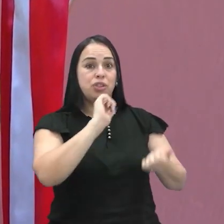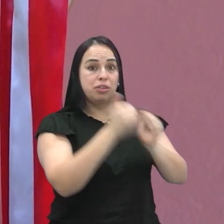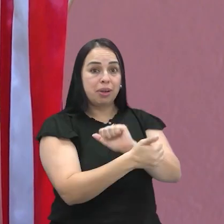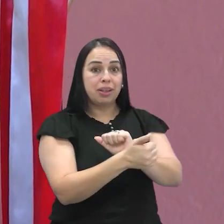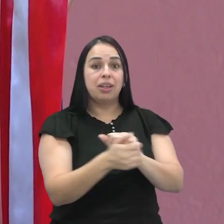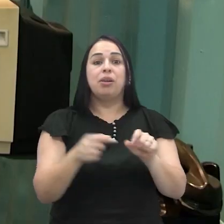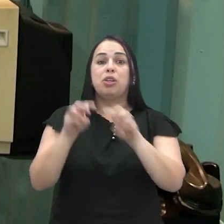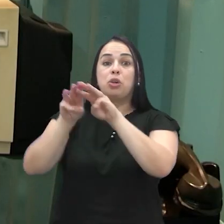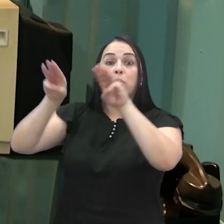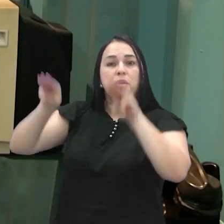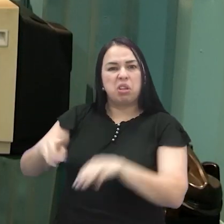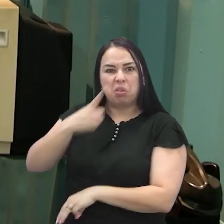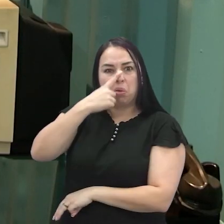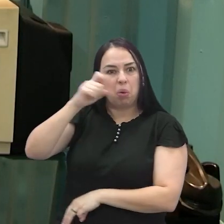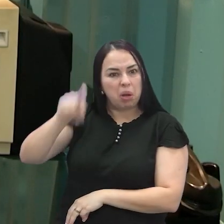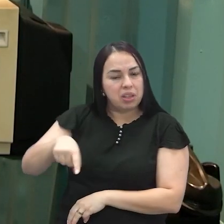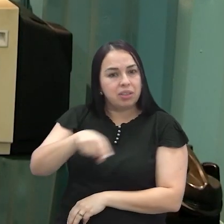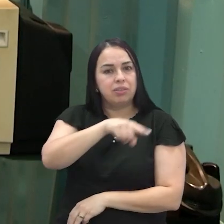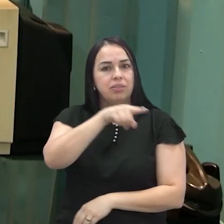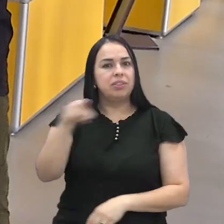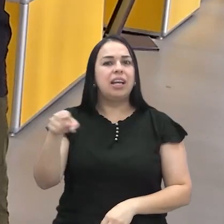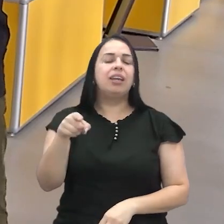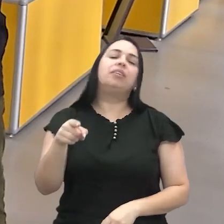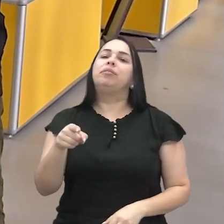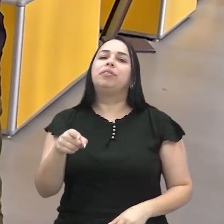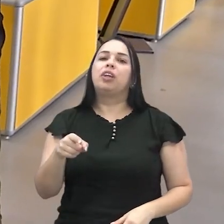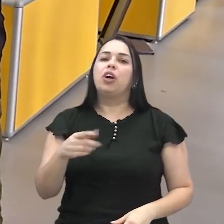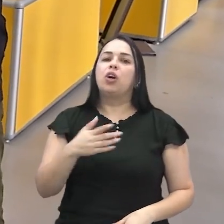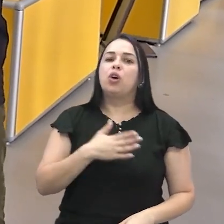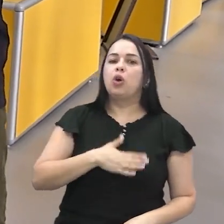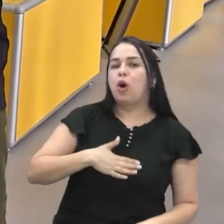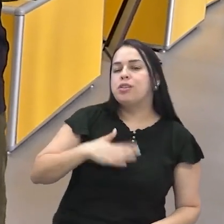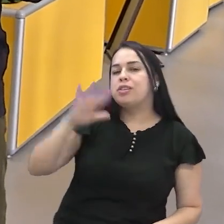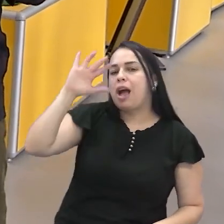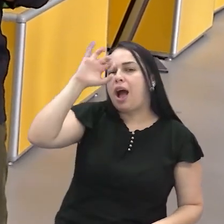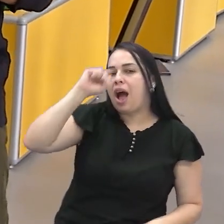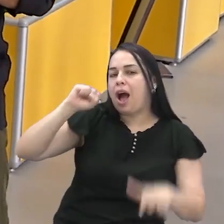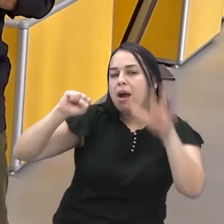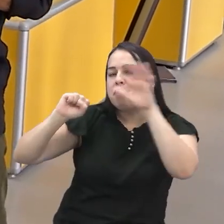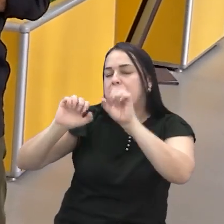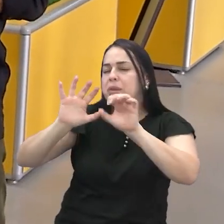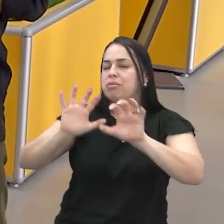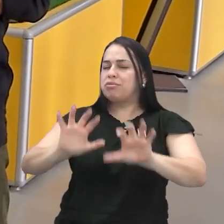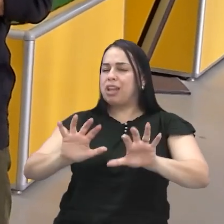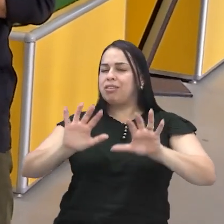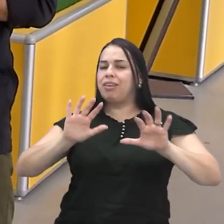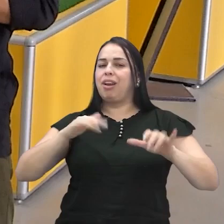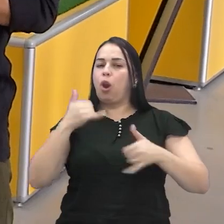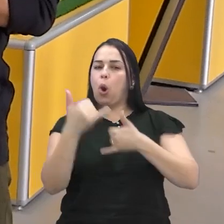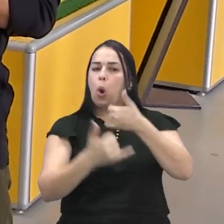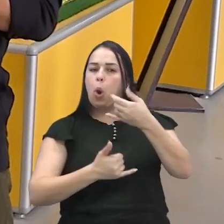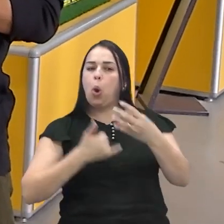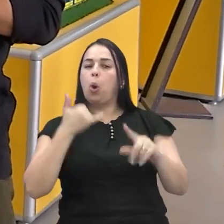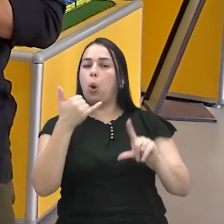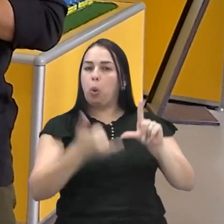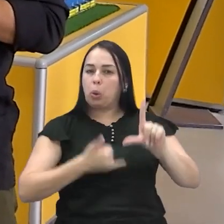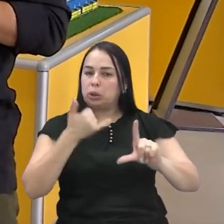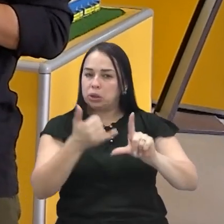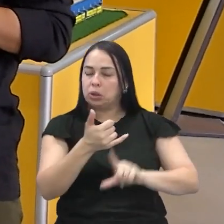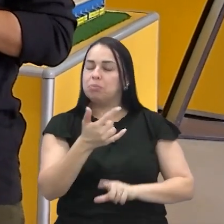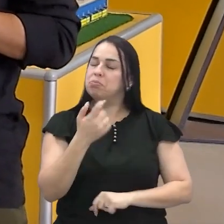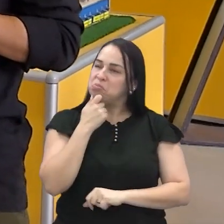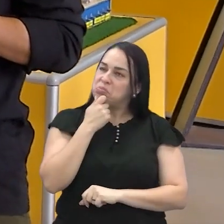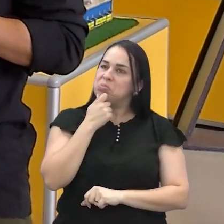Museu de Esportes e até mesmo o Museu do Lixo. E agora me diz uma coisa, o que você acha de aprender brincando, se